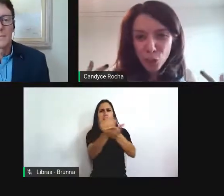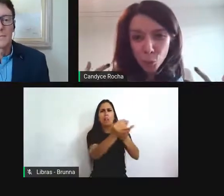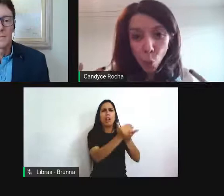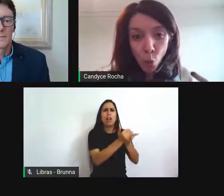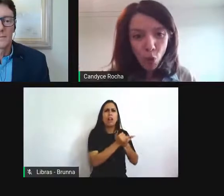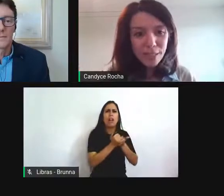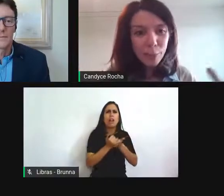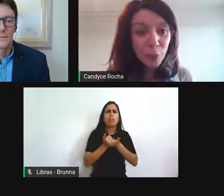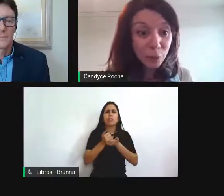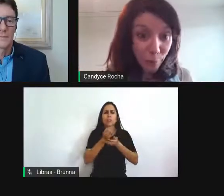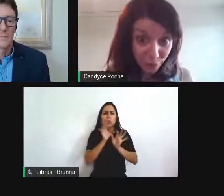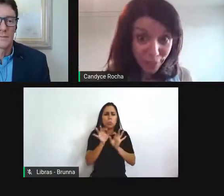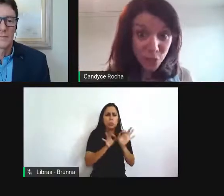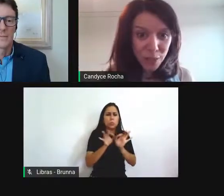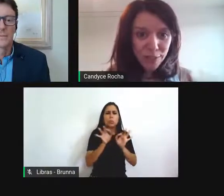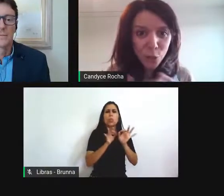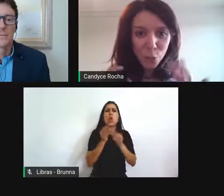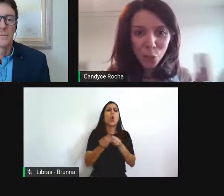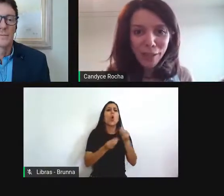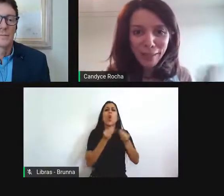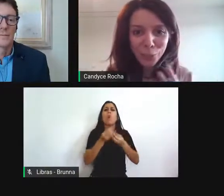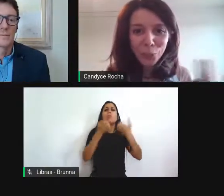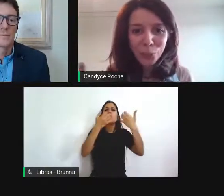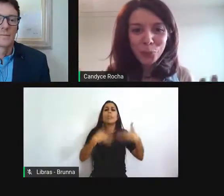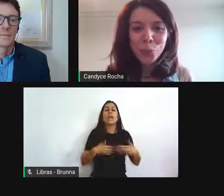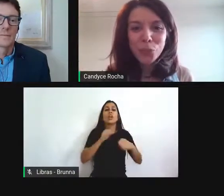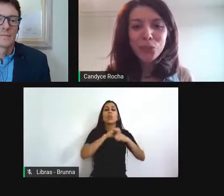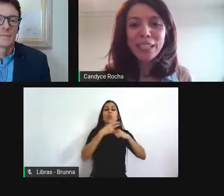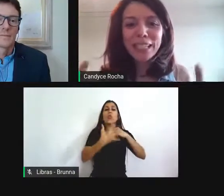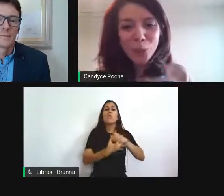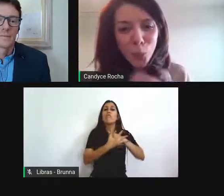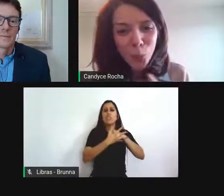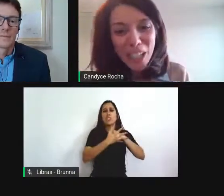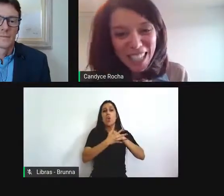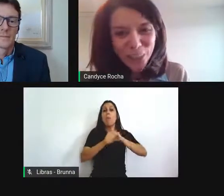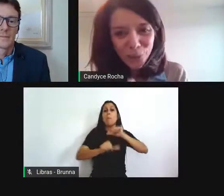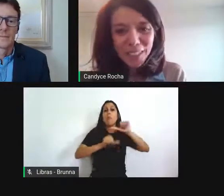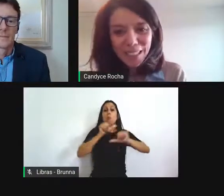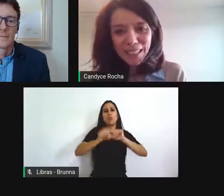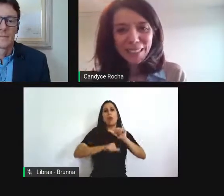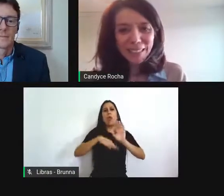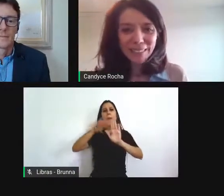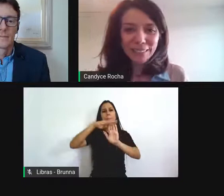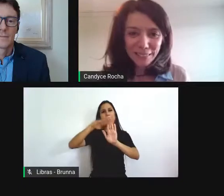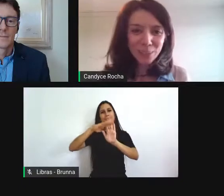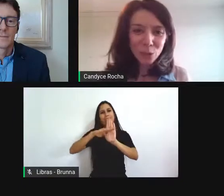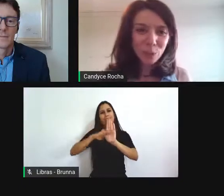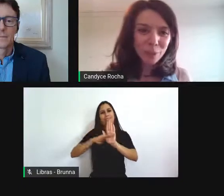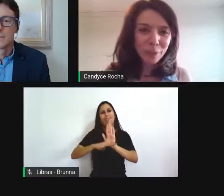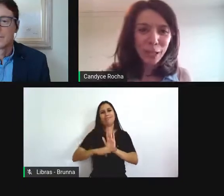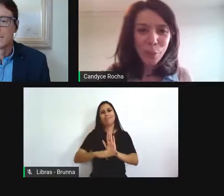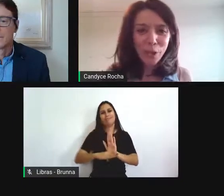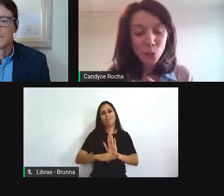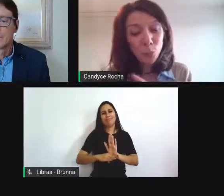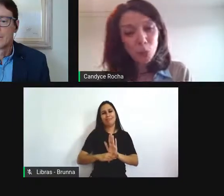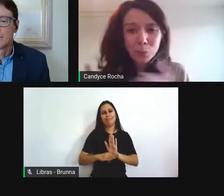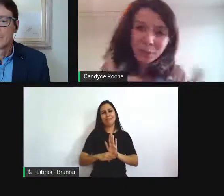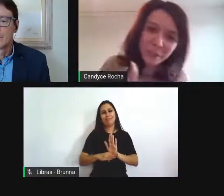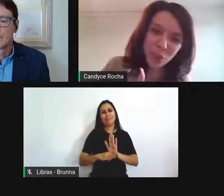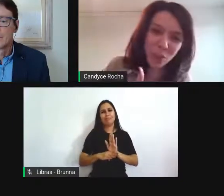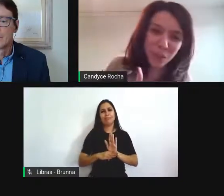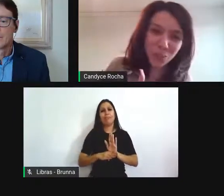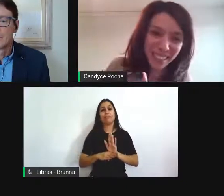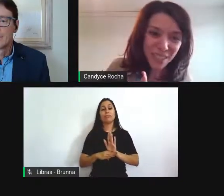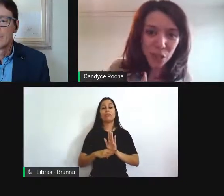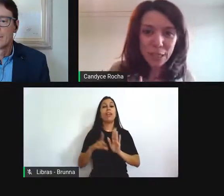como o Covid empurrou essa pauta para frente, quer dizer, como o silver lining, como ganho, né, a parte boa